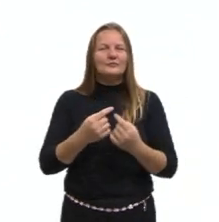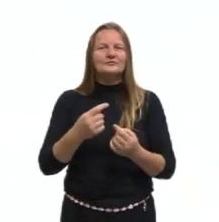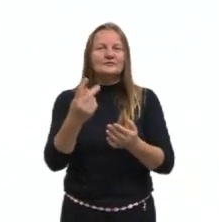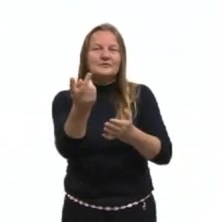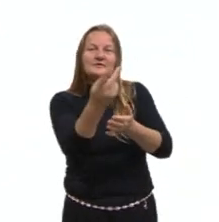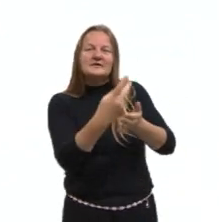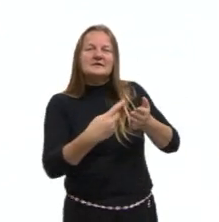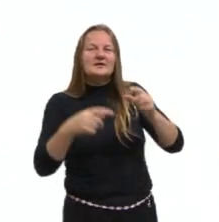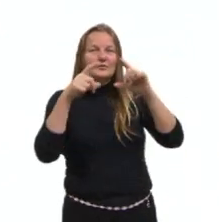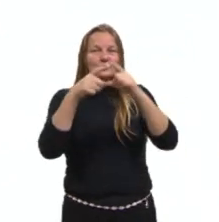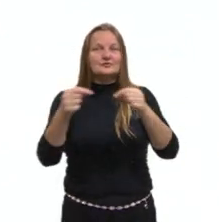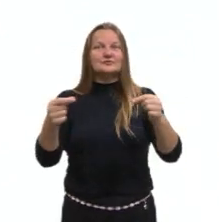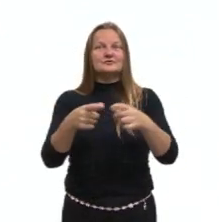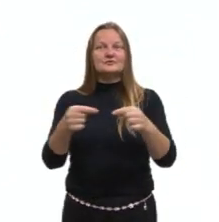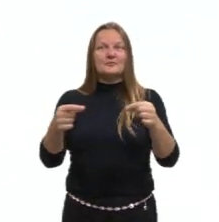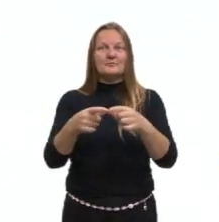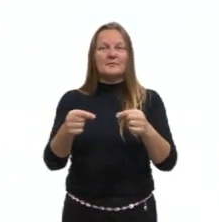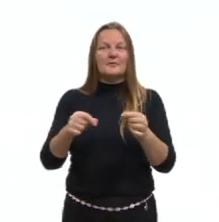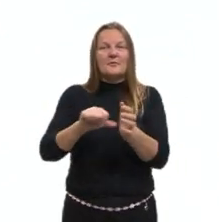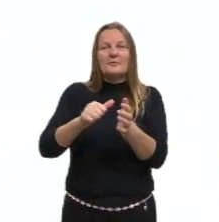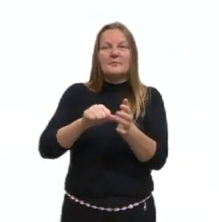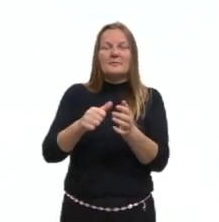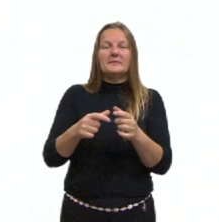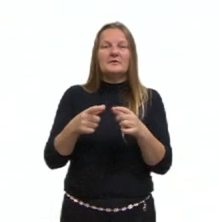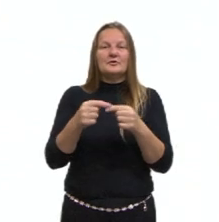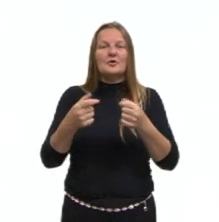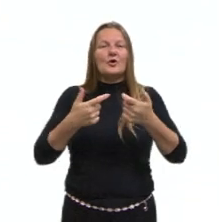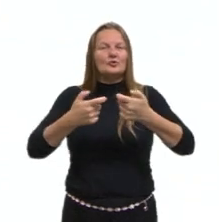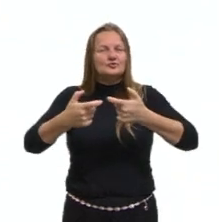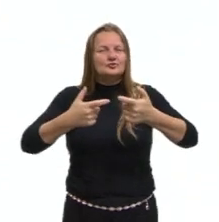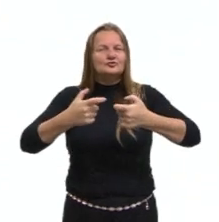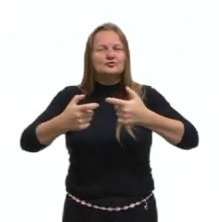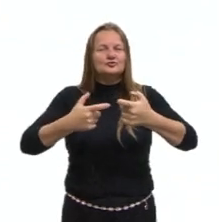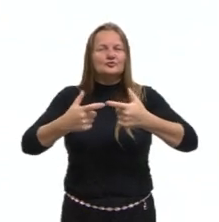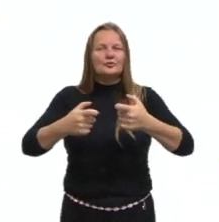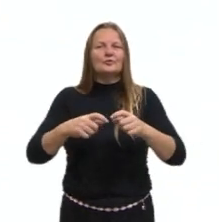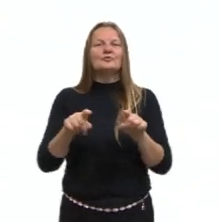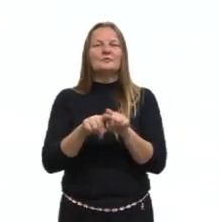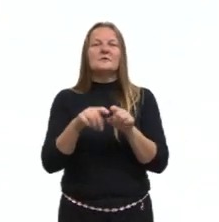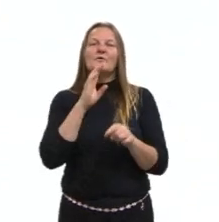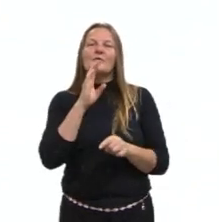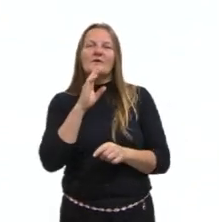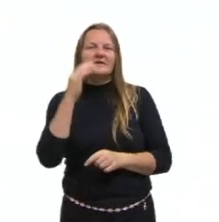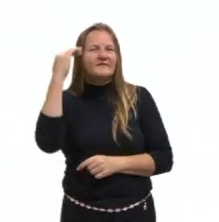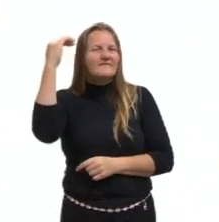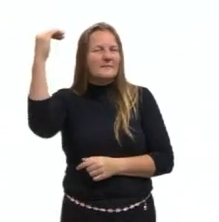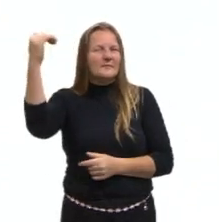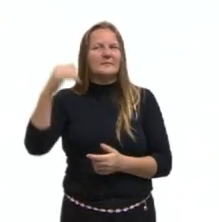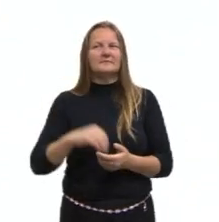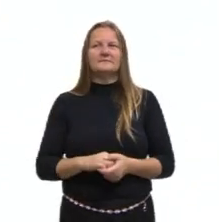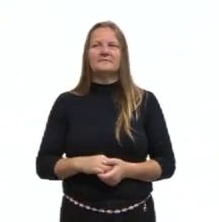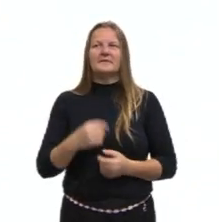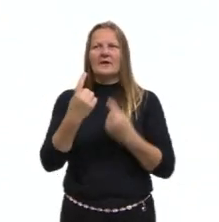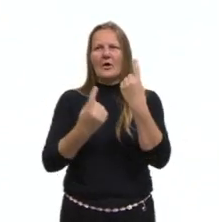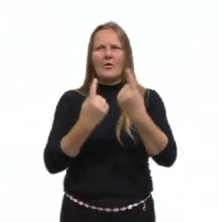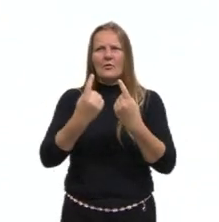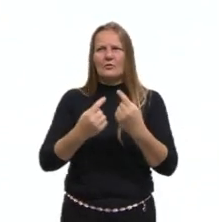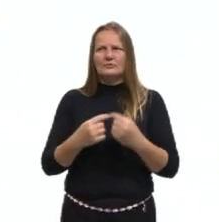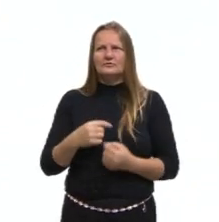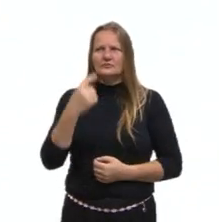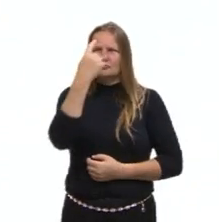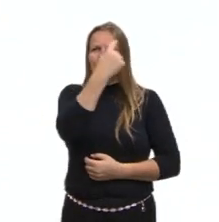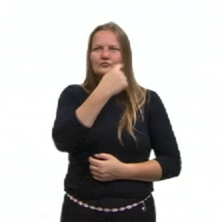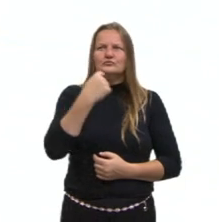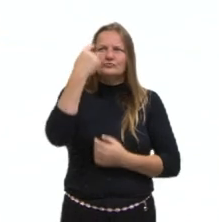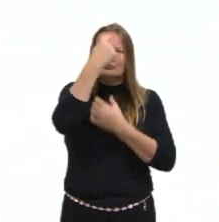japoneses e o primeiro lá inclusive é de um joguinho também que é bem conhecido aí vejam que alguns veja que